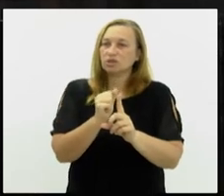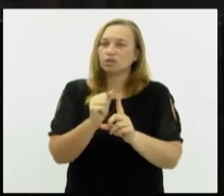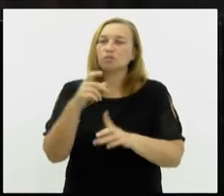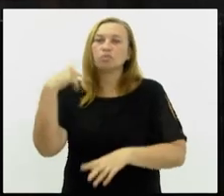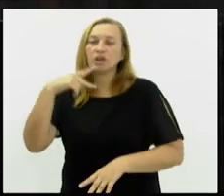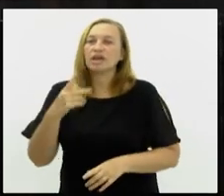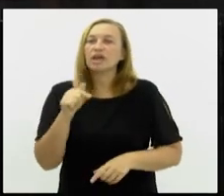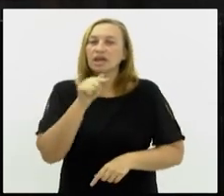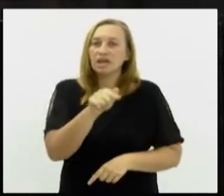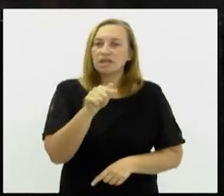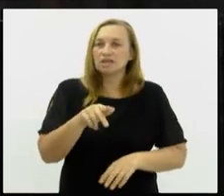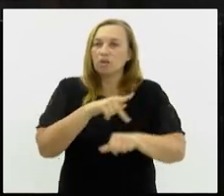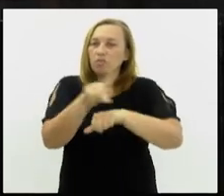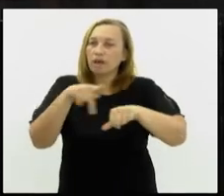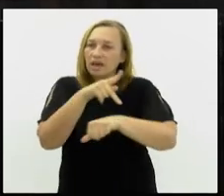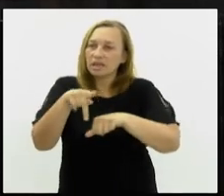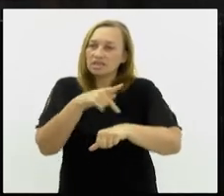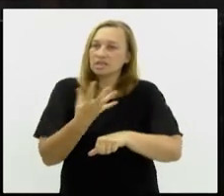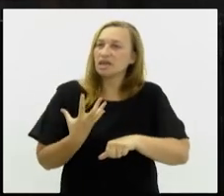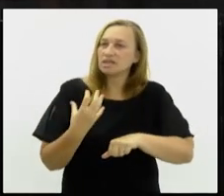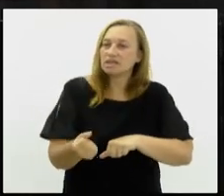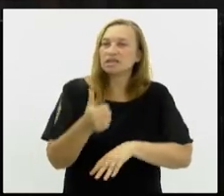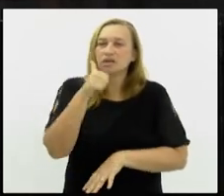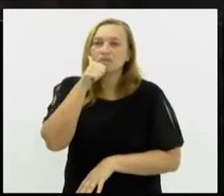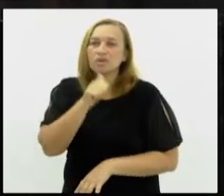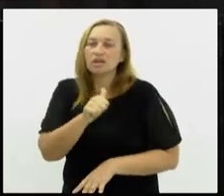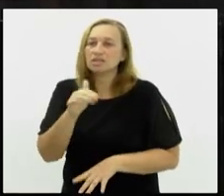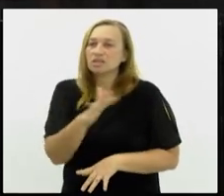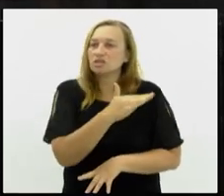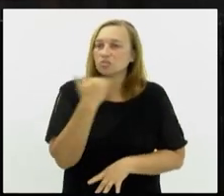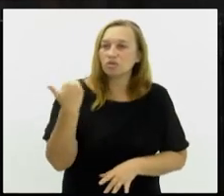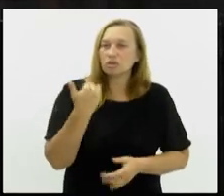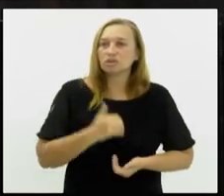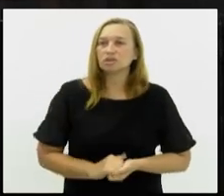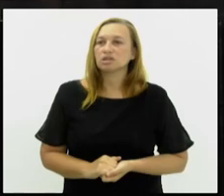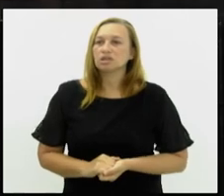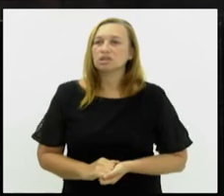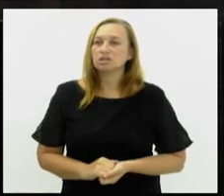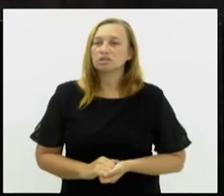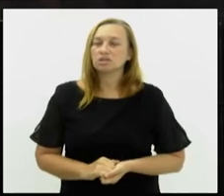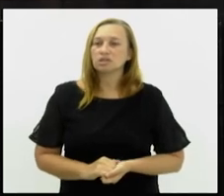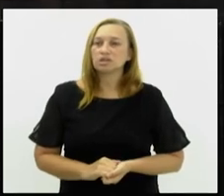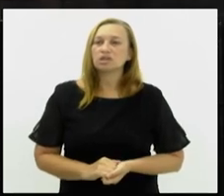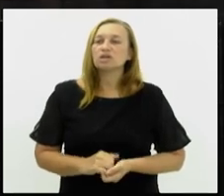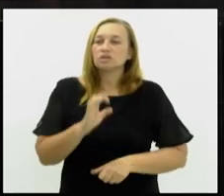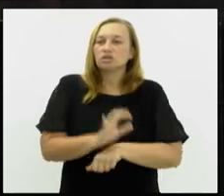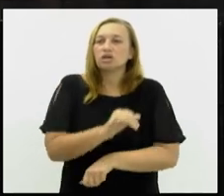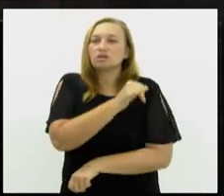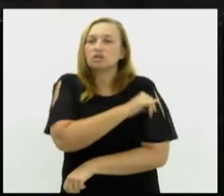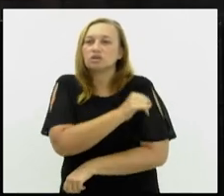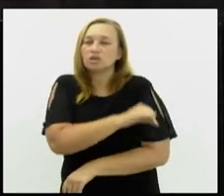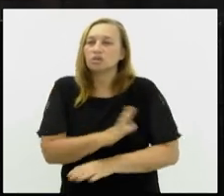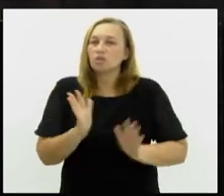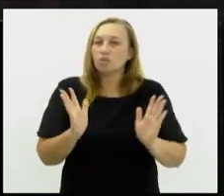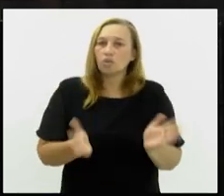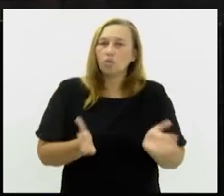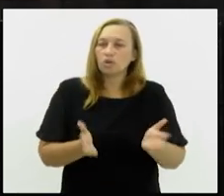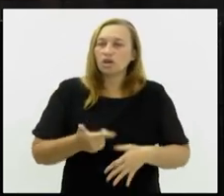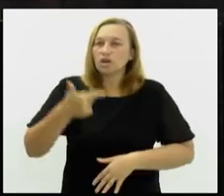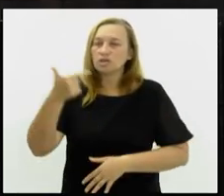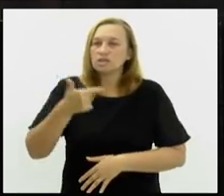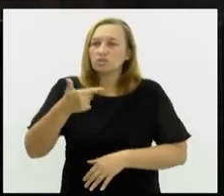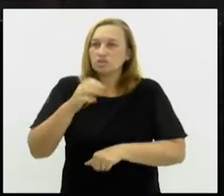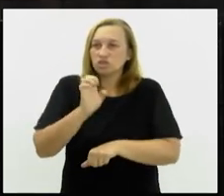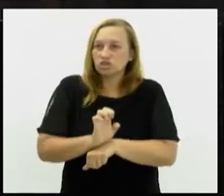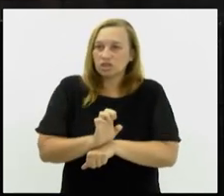país que aceita que mulheres sejam assassinadas. Não à toa, o estado do Rio de Janeiro hoje é o segundo